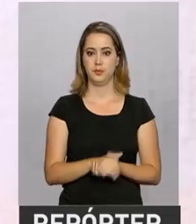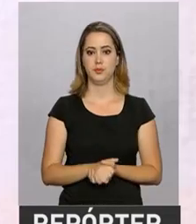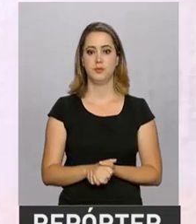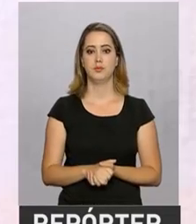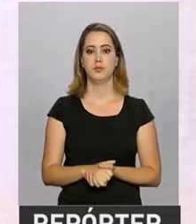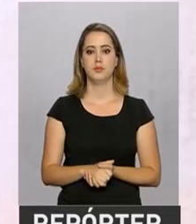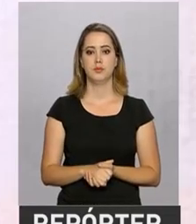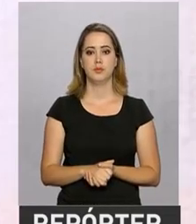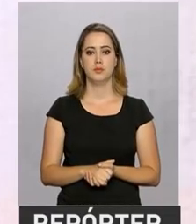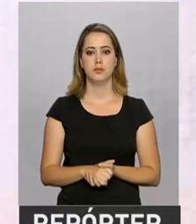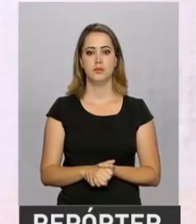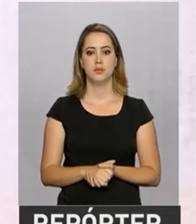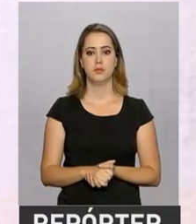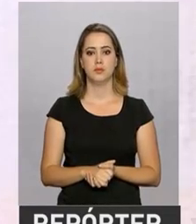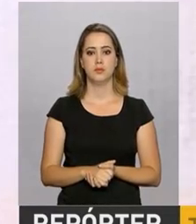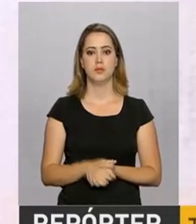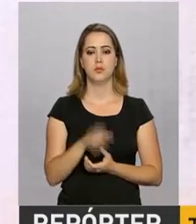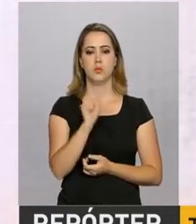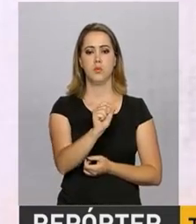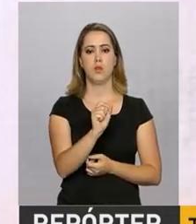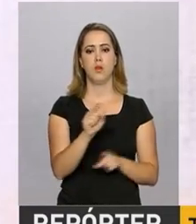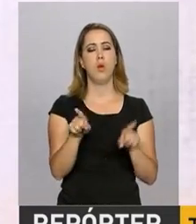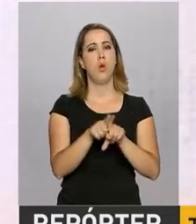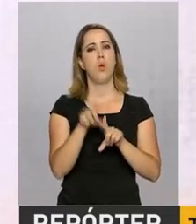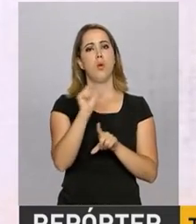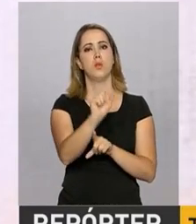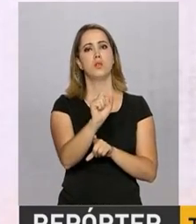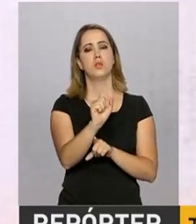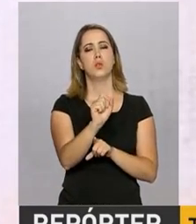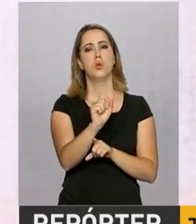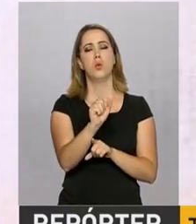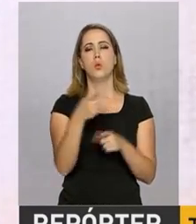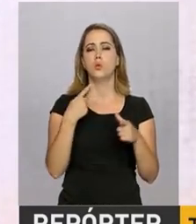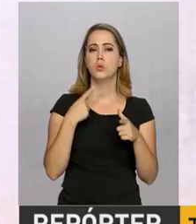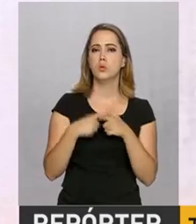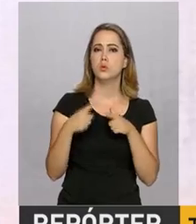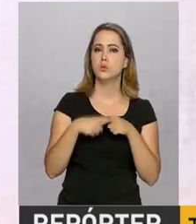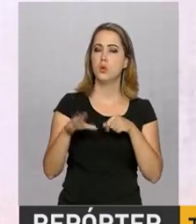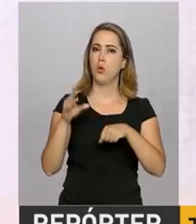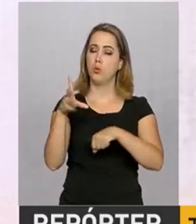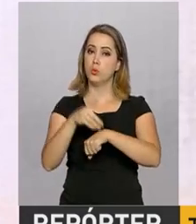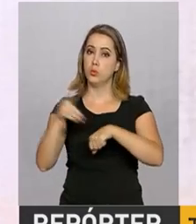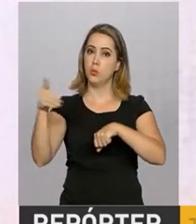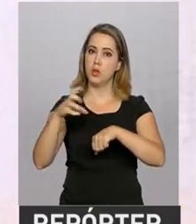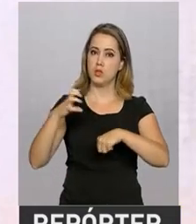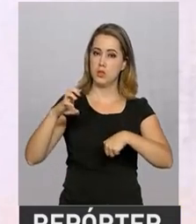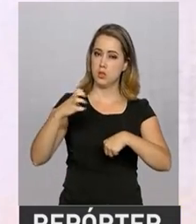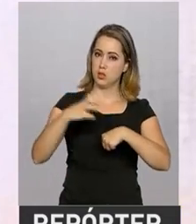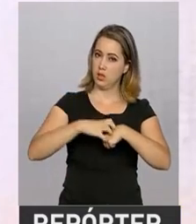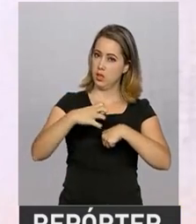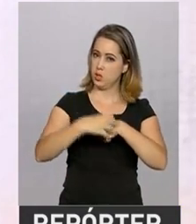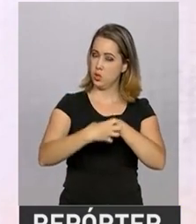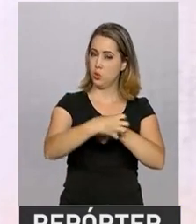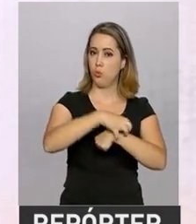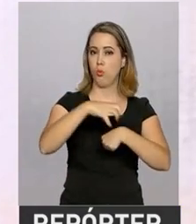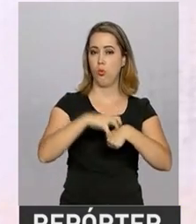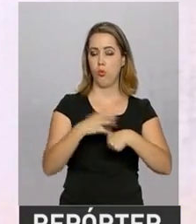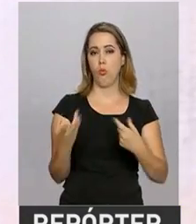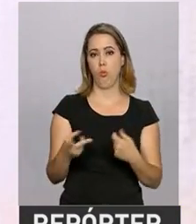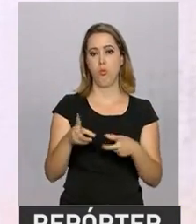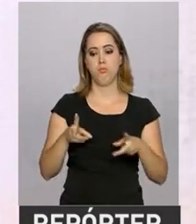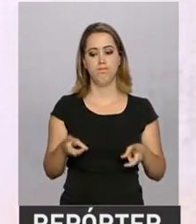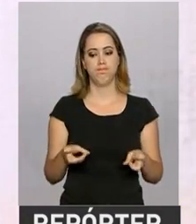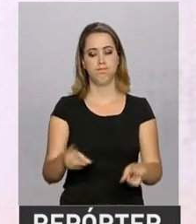detalhes o combate a dengue a chicungunha e ao vírus zica foi o destino da maior parte dos recursos mais de R 100 milhões